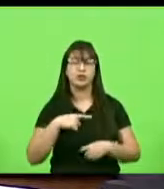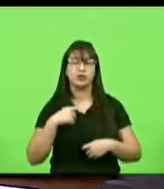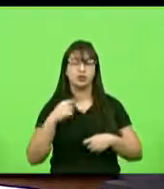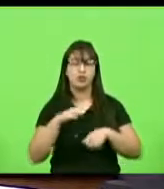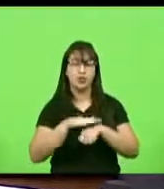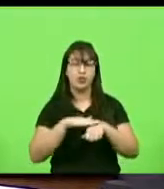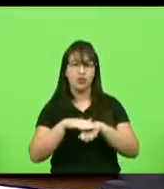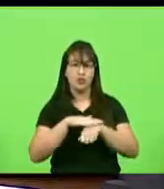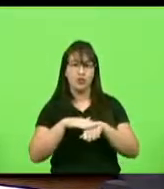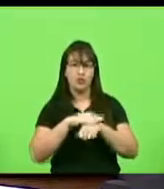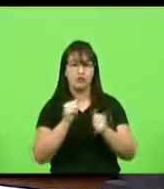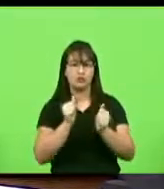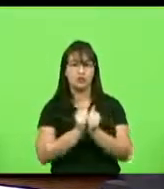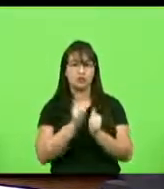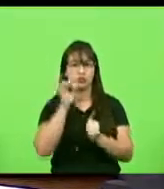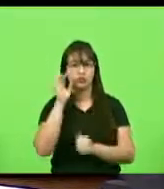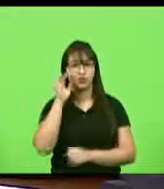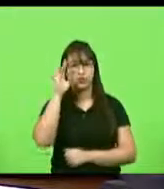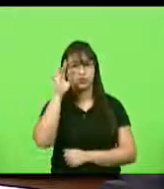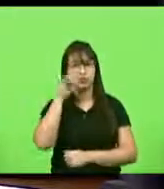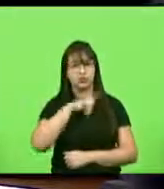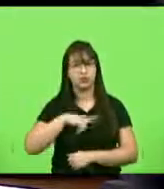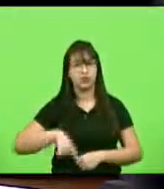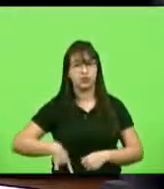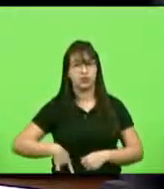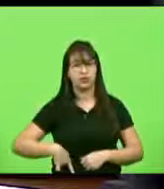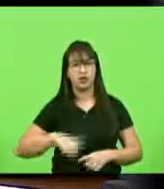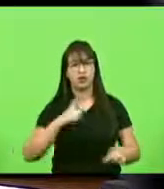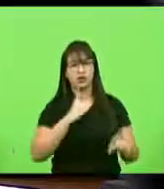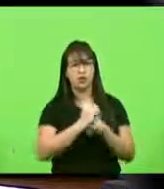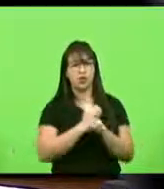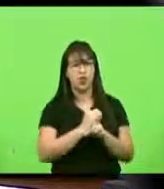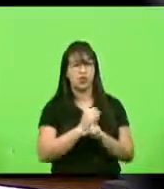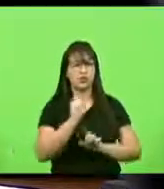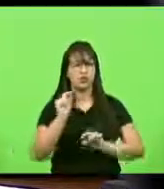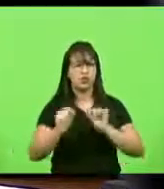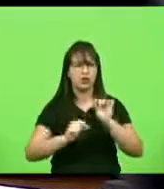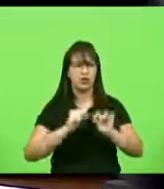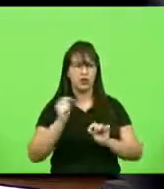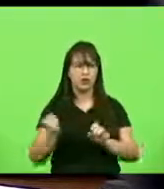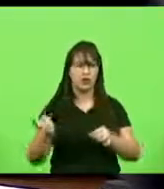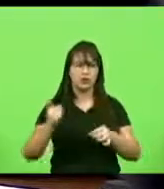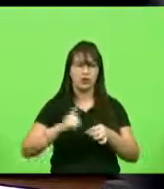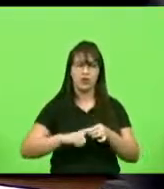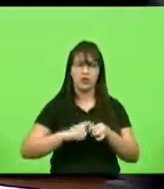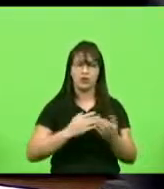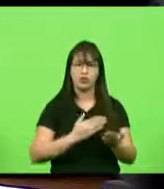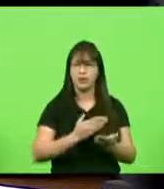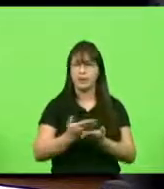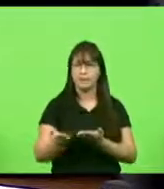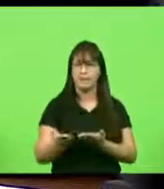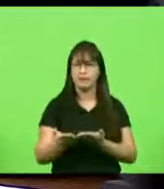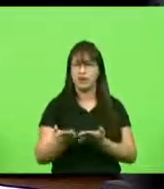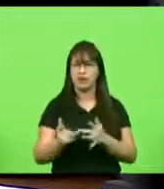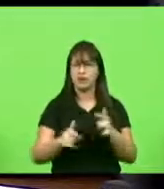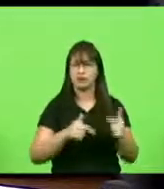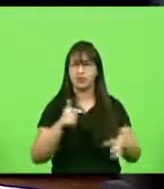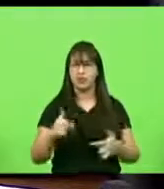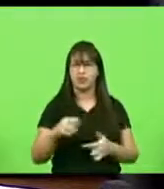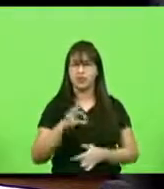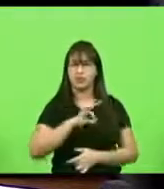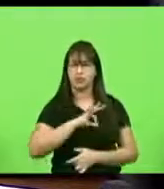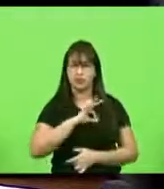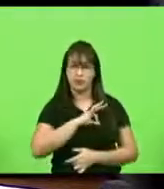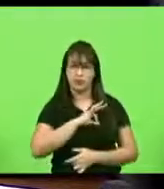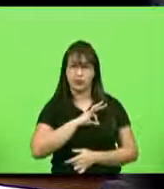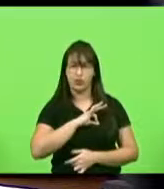governador Carlos Moisés para que encontrasse uma alternativa para a reposição da perda inflacionária da Polícia Militar, dos